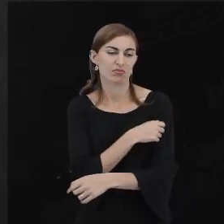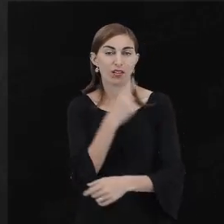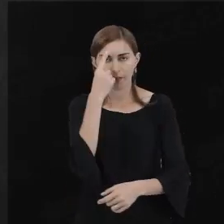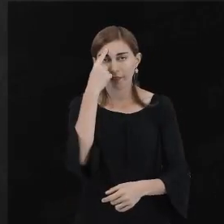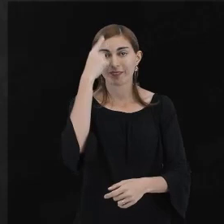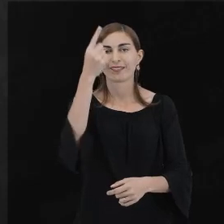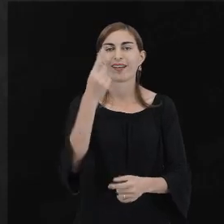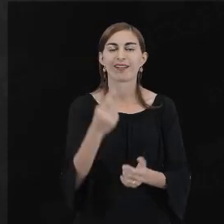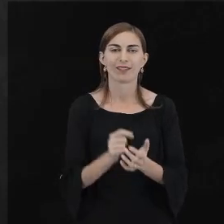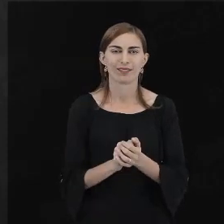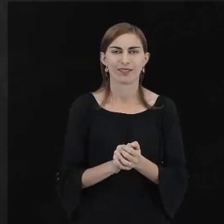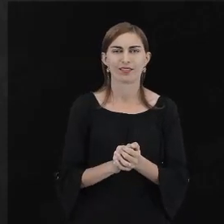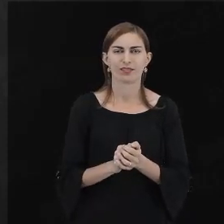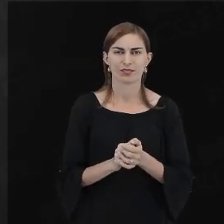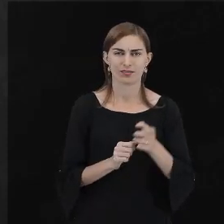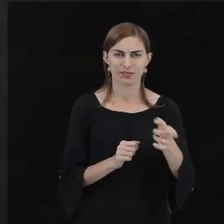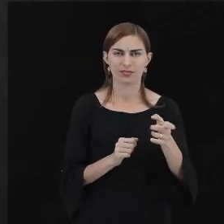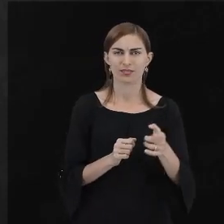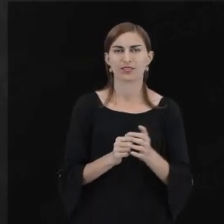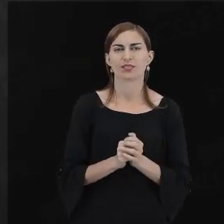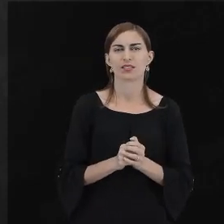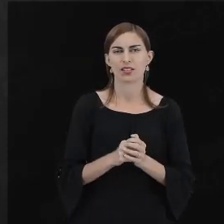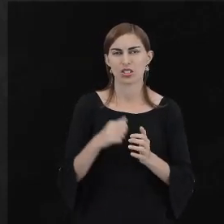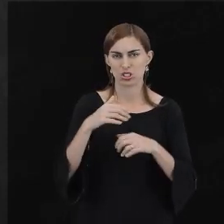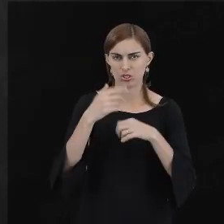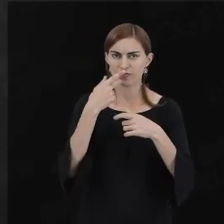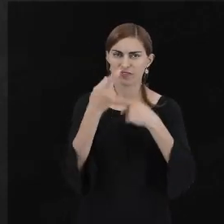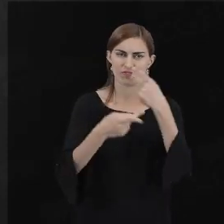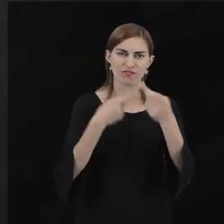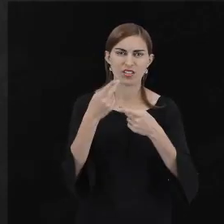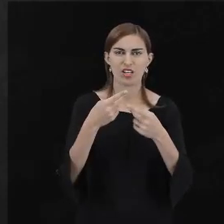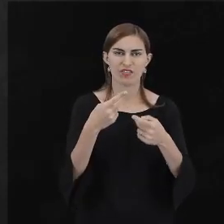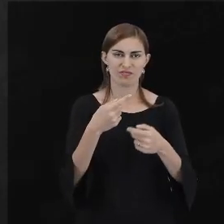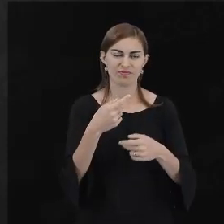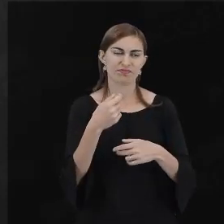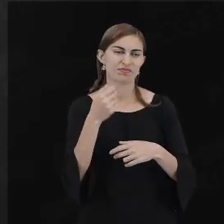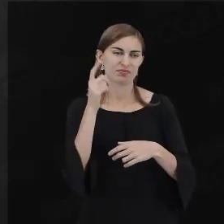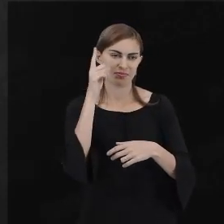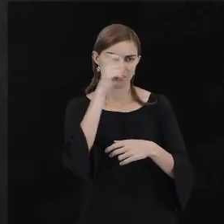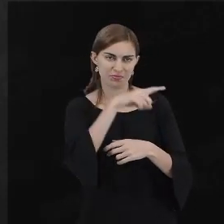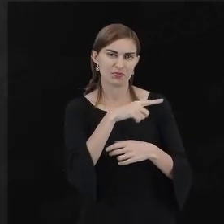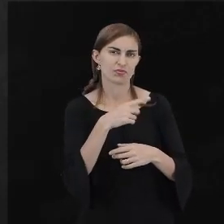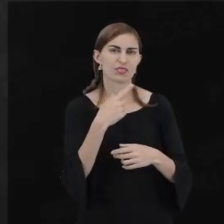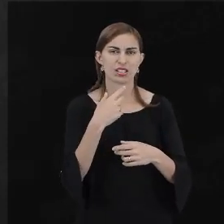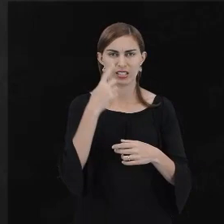com respostas defasadas, né? Então, essa ideia